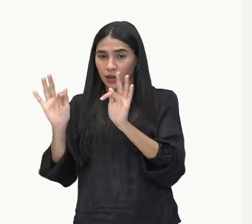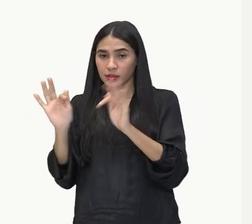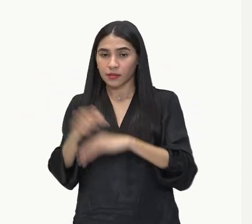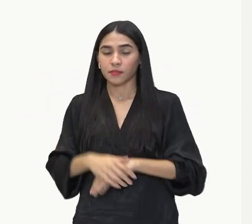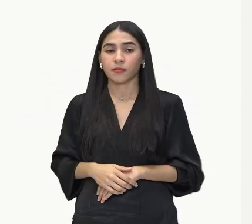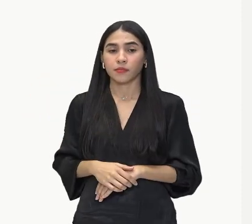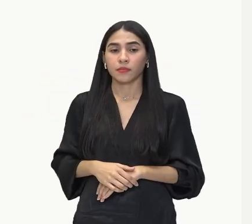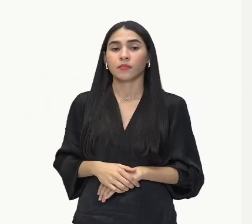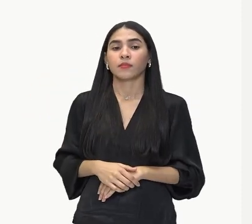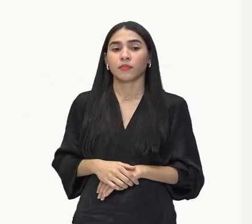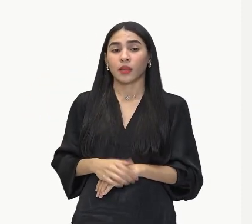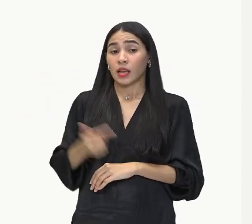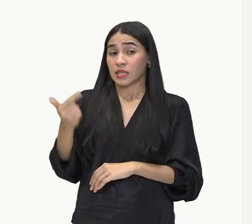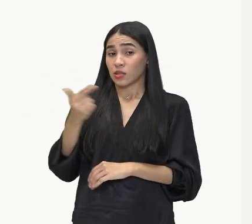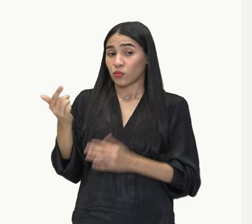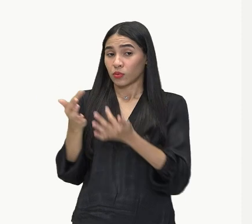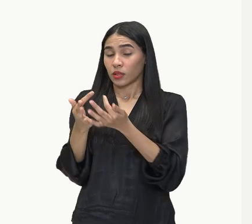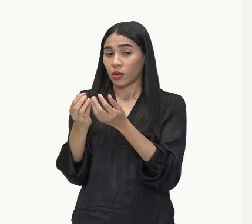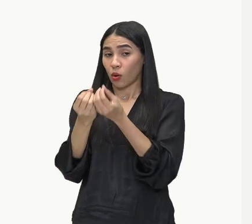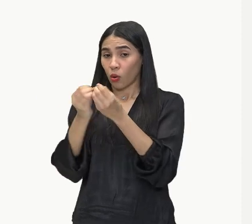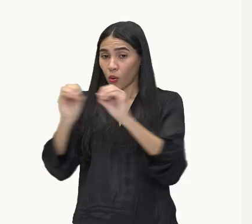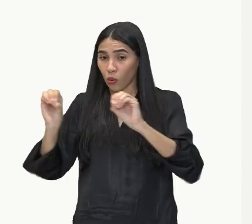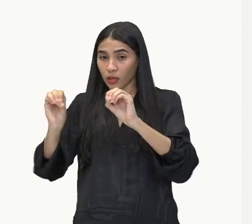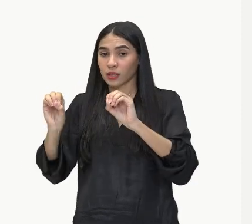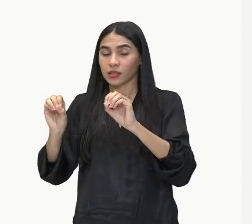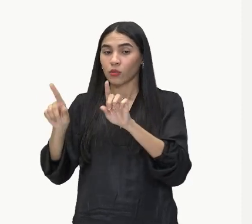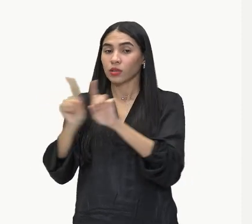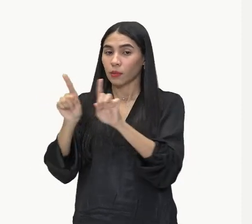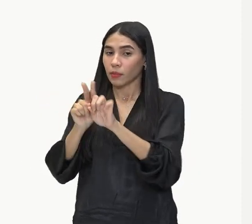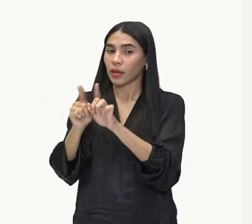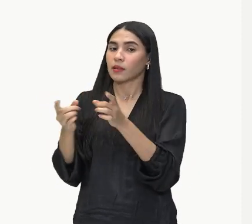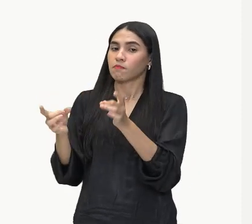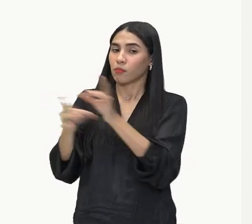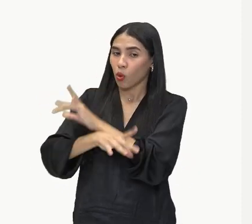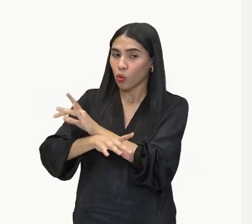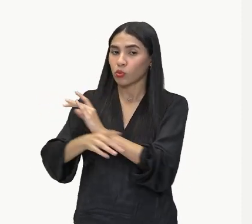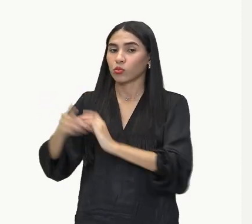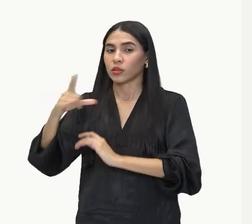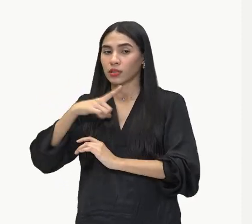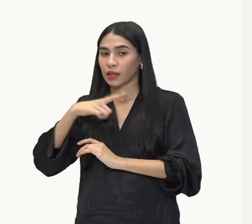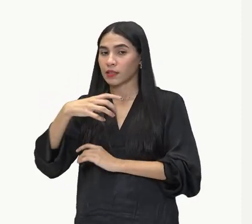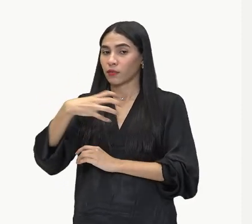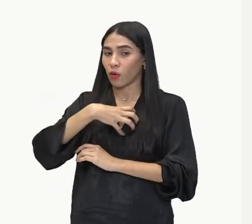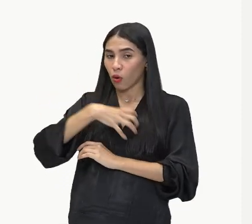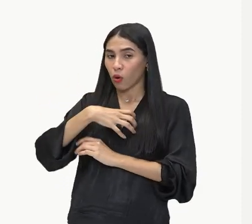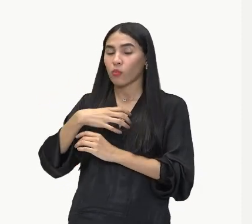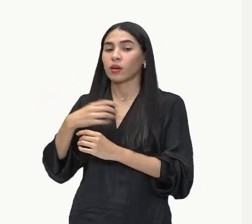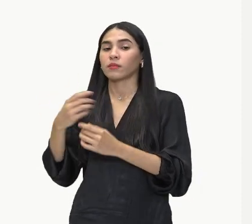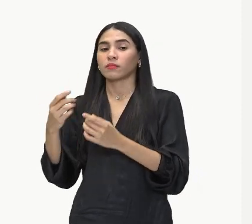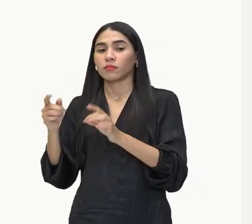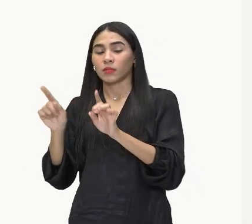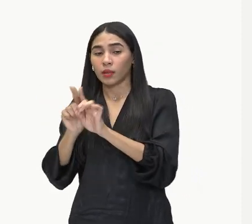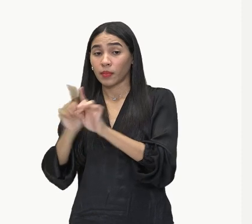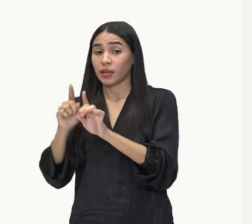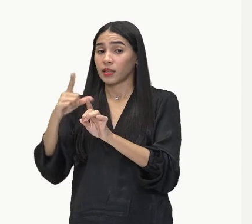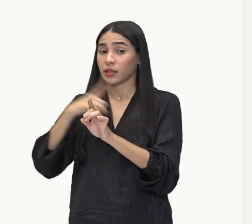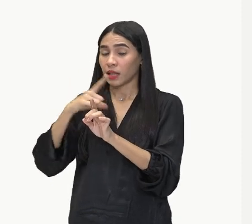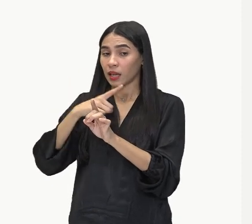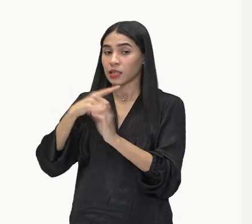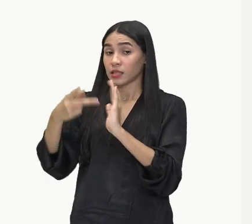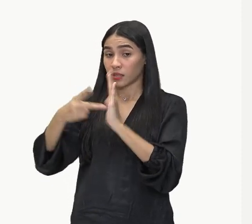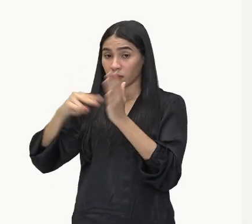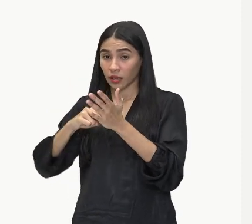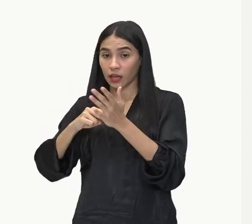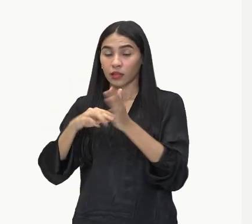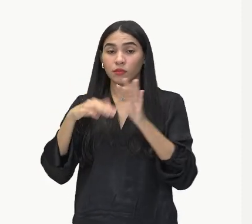percebe que a segunda oração também é uma oração completa, certo? Ela tem informação completa. Então as orações aqui,